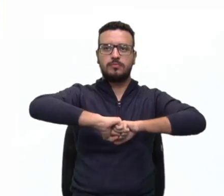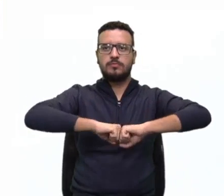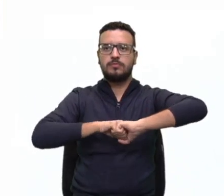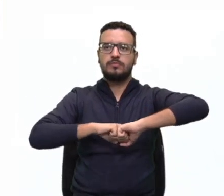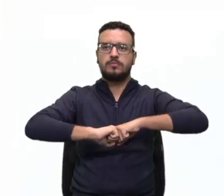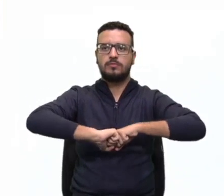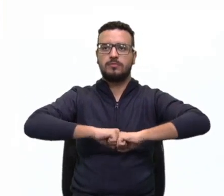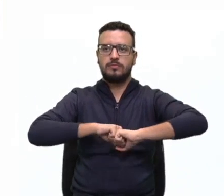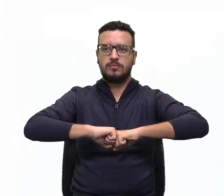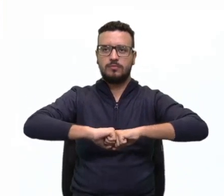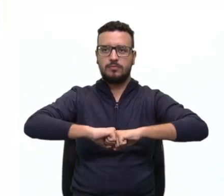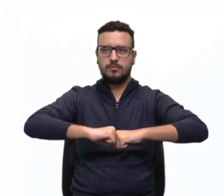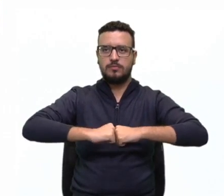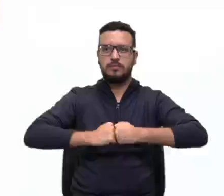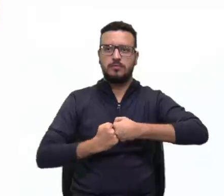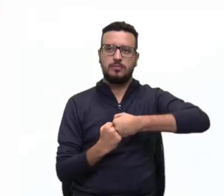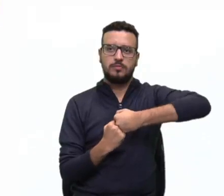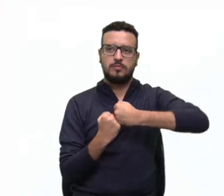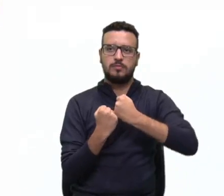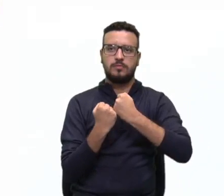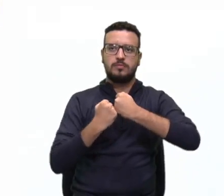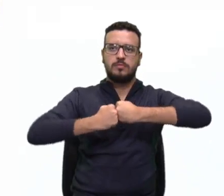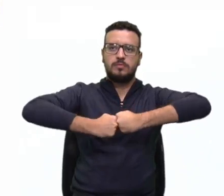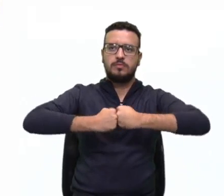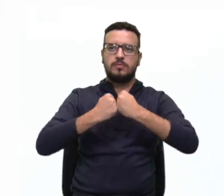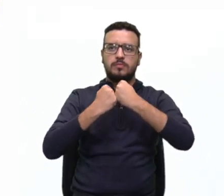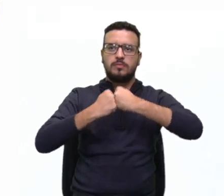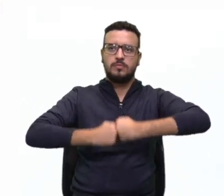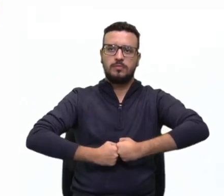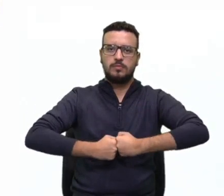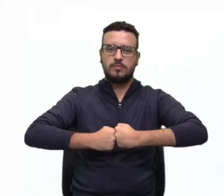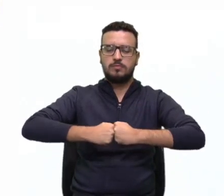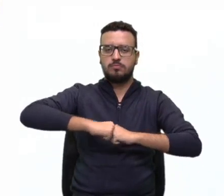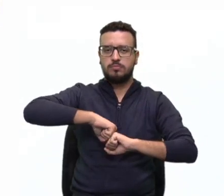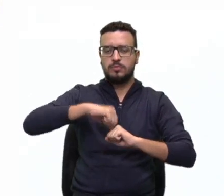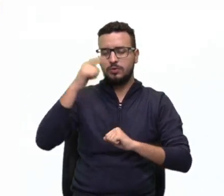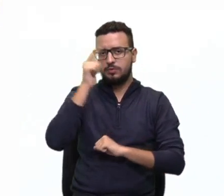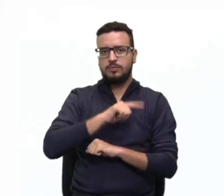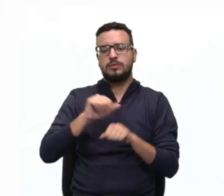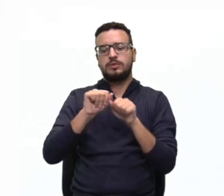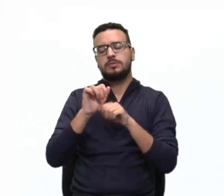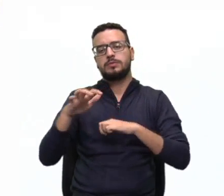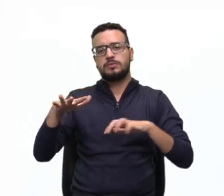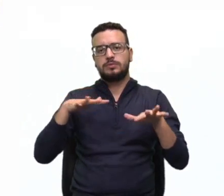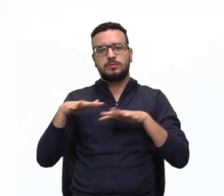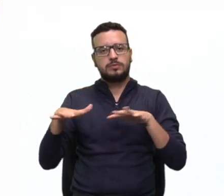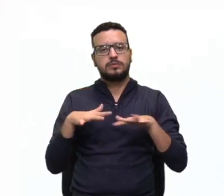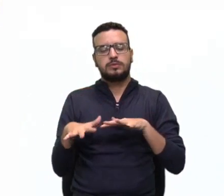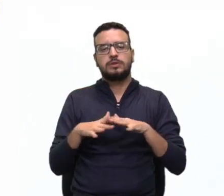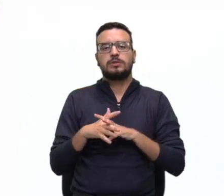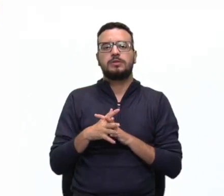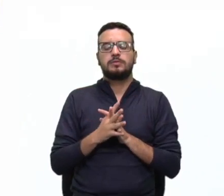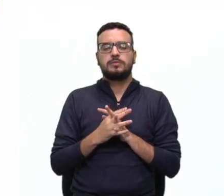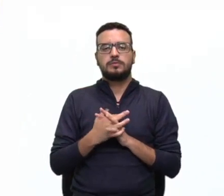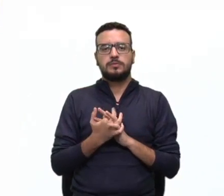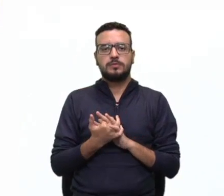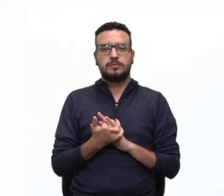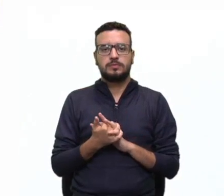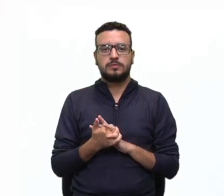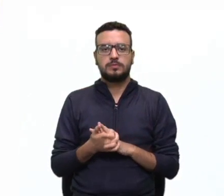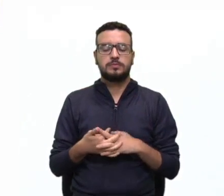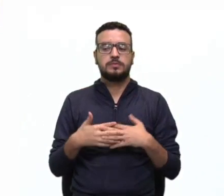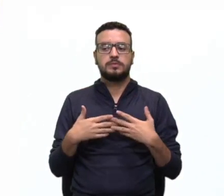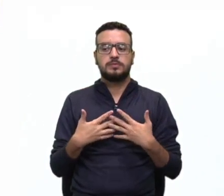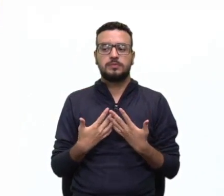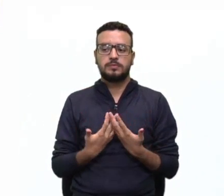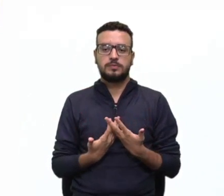e a amplitude de movimento, além de coordenar ações comuns e específicas.